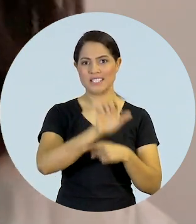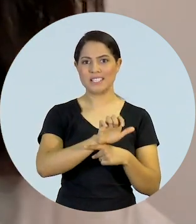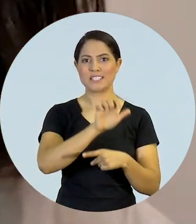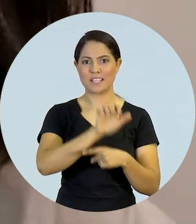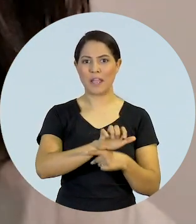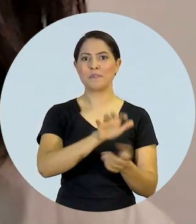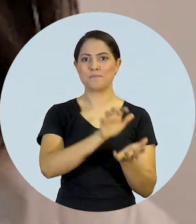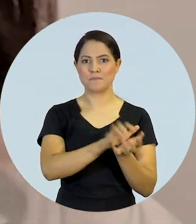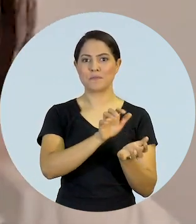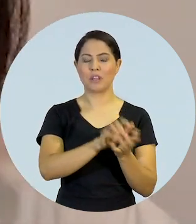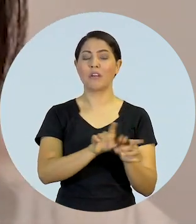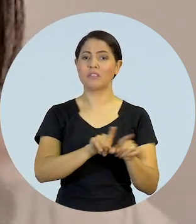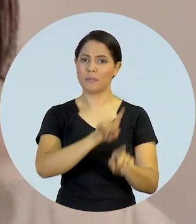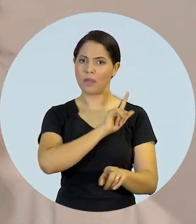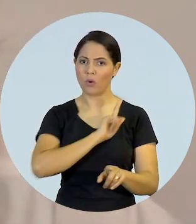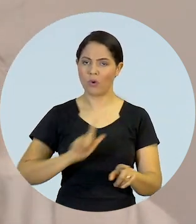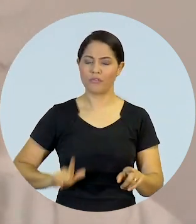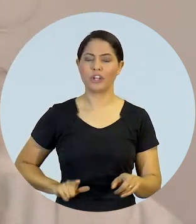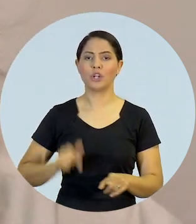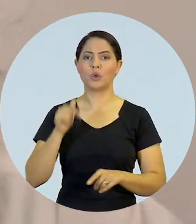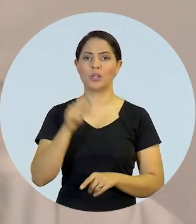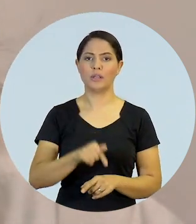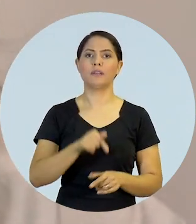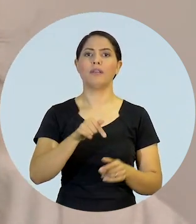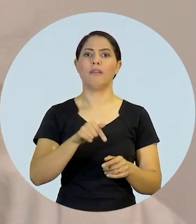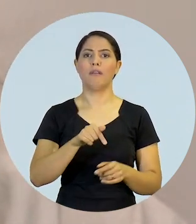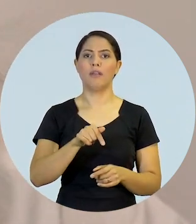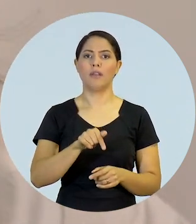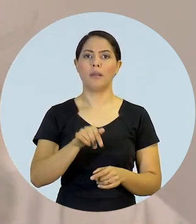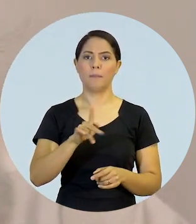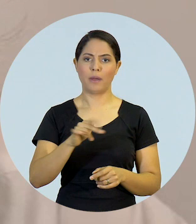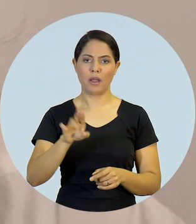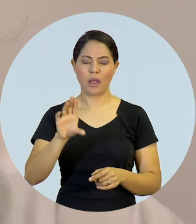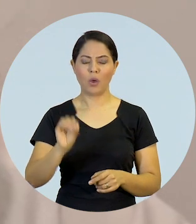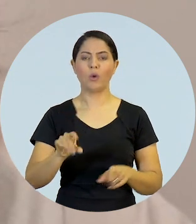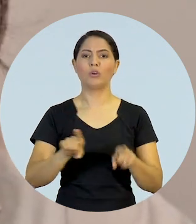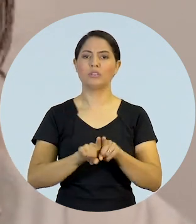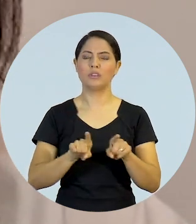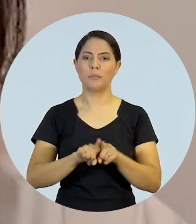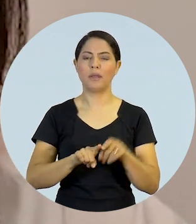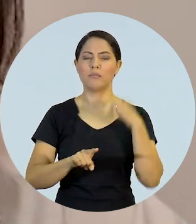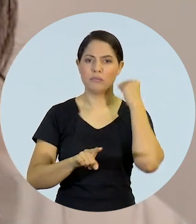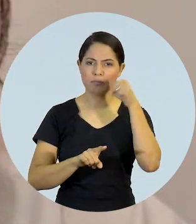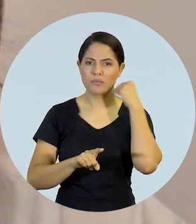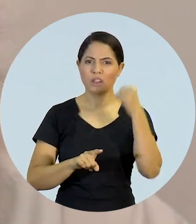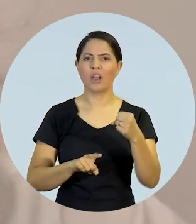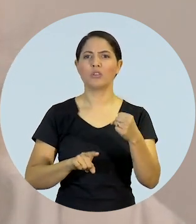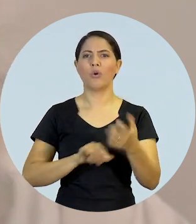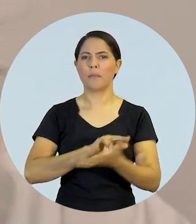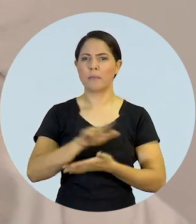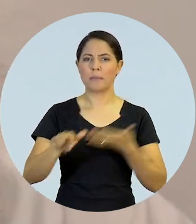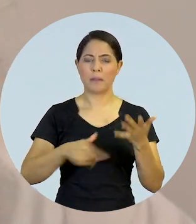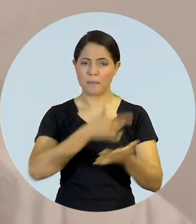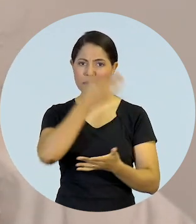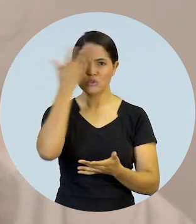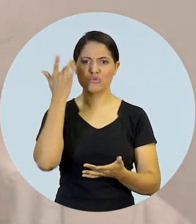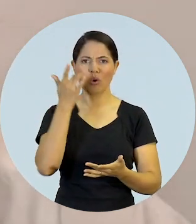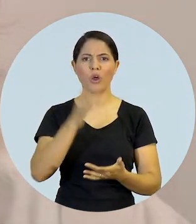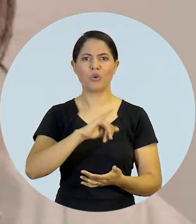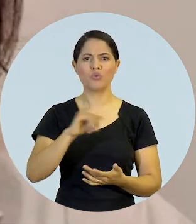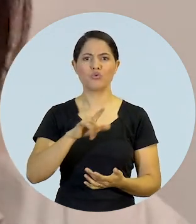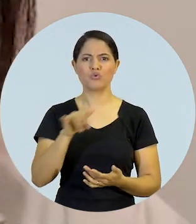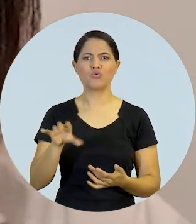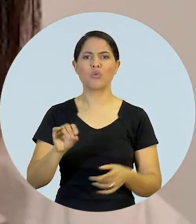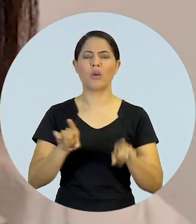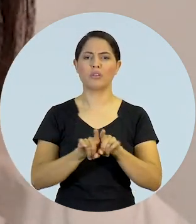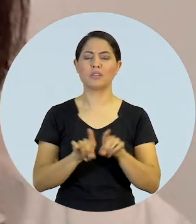com o governador de Pernambuco, Paulo Câmara, o deputado federal João Campos e mais os senadores que compõem a comissão externa que